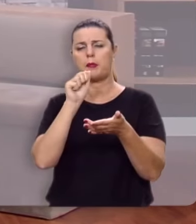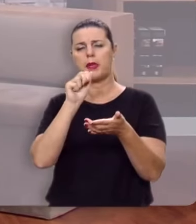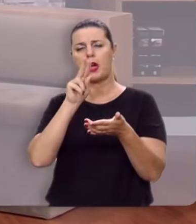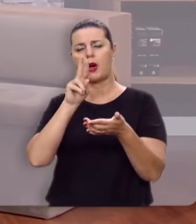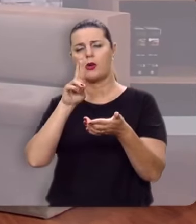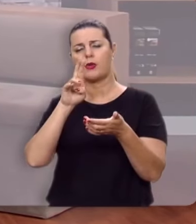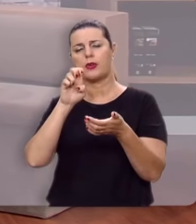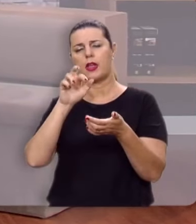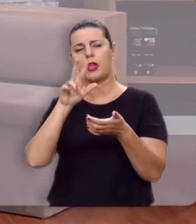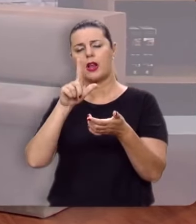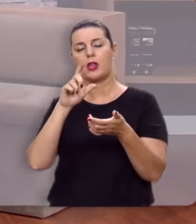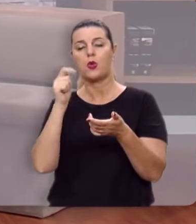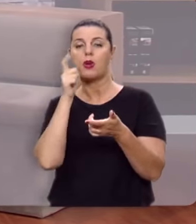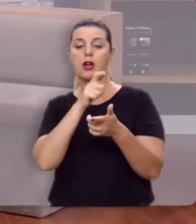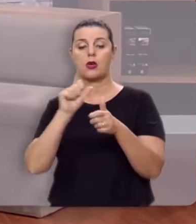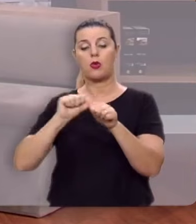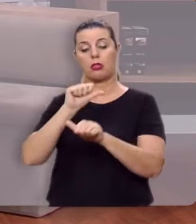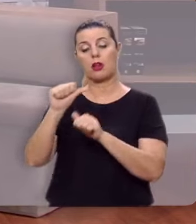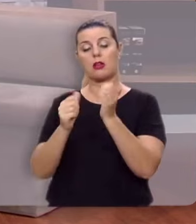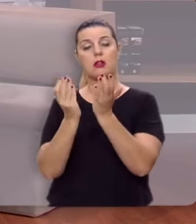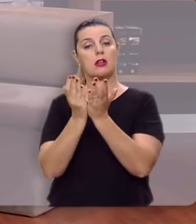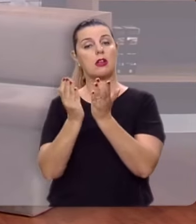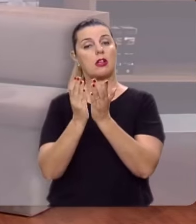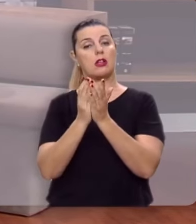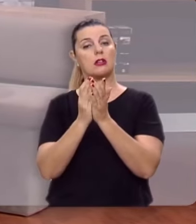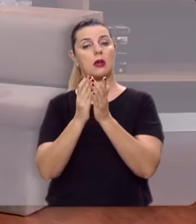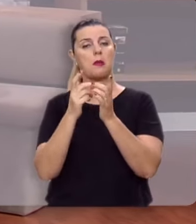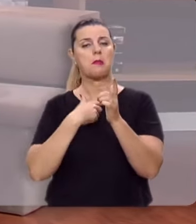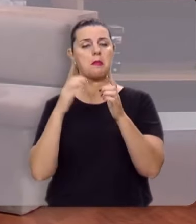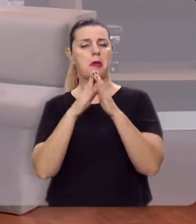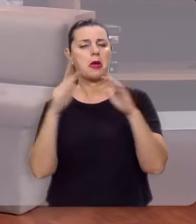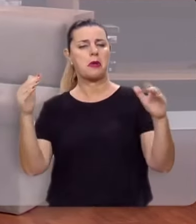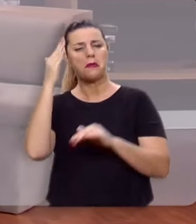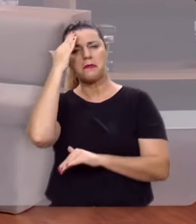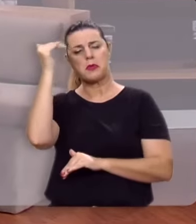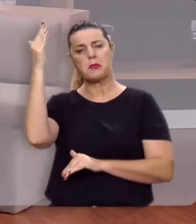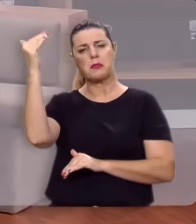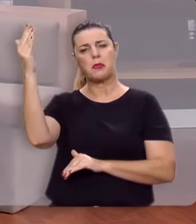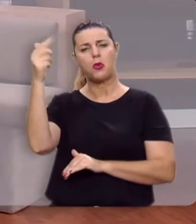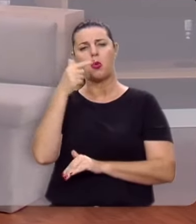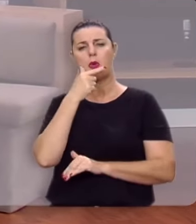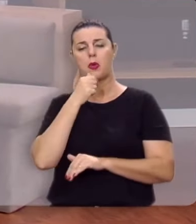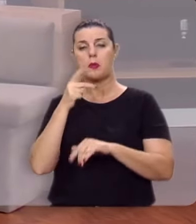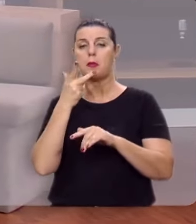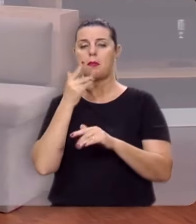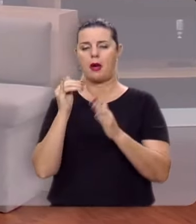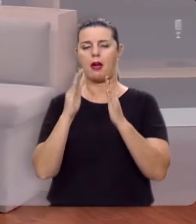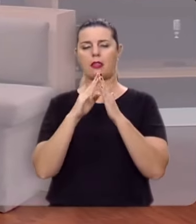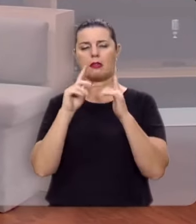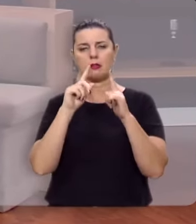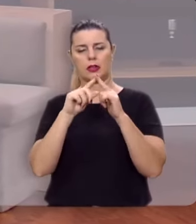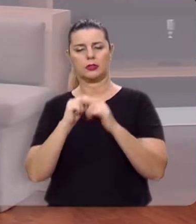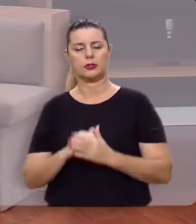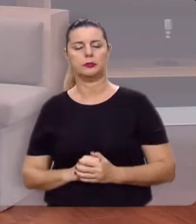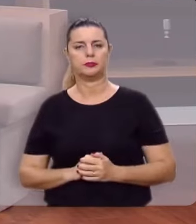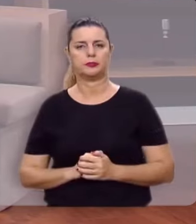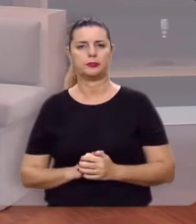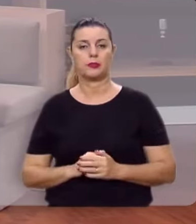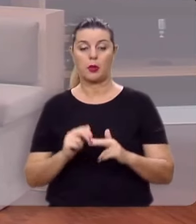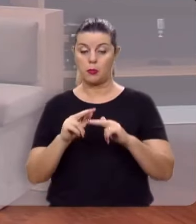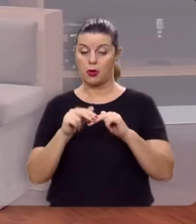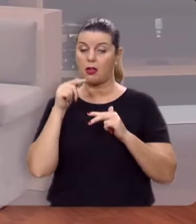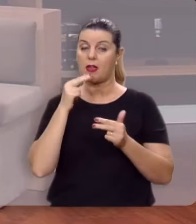a Cristo e veio a se tornar o maior expoente dos pais da igreja. Foi